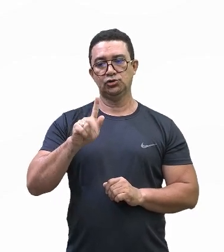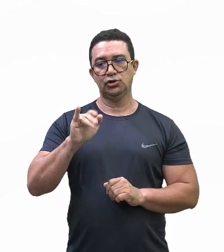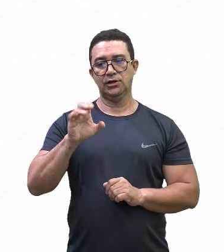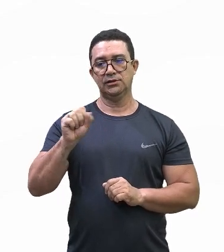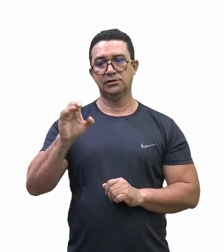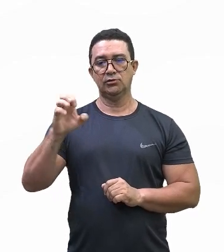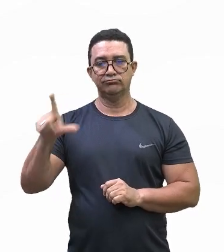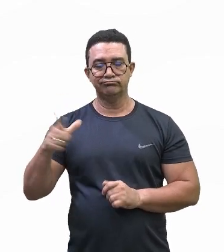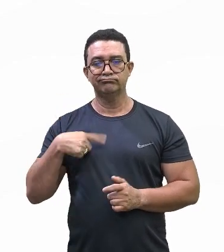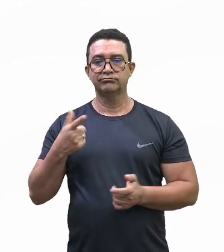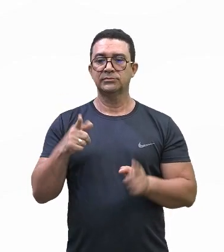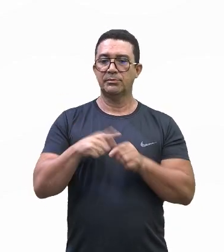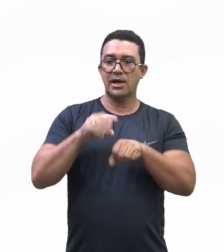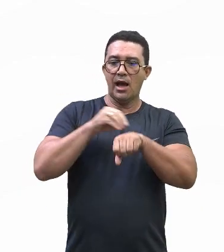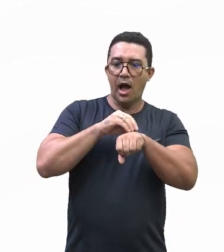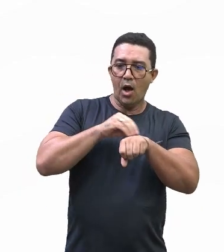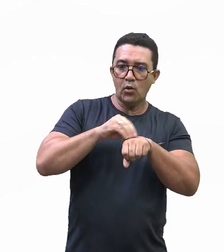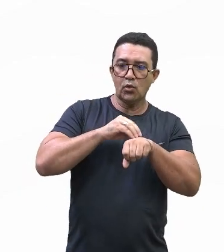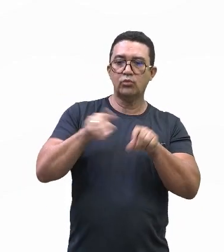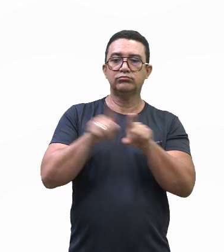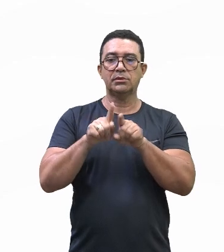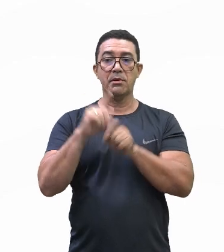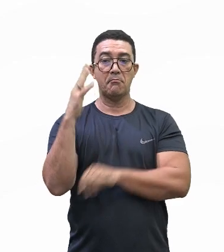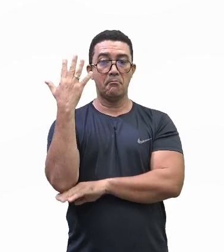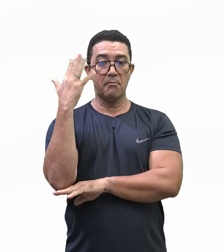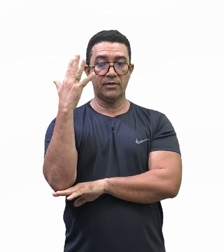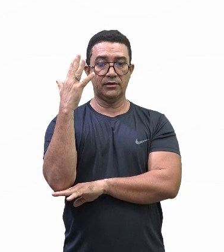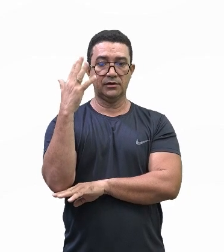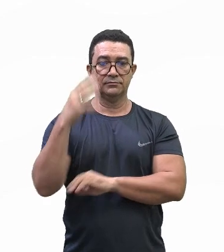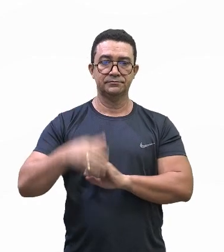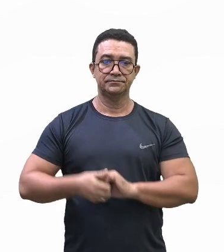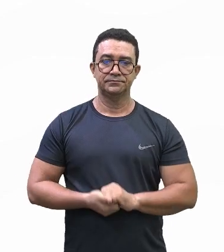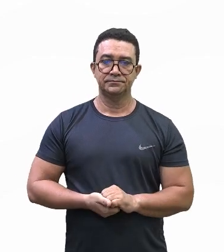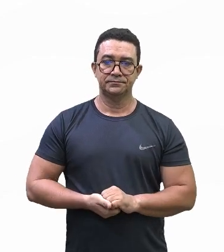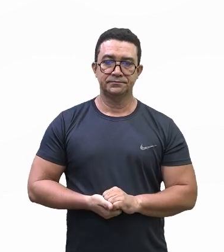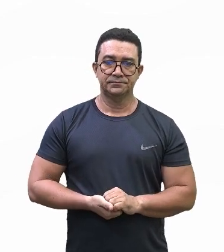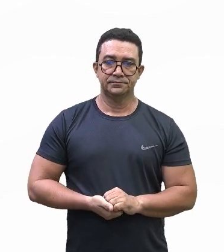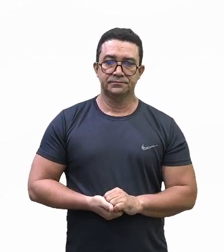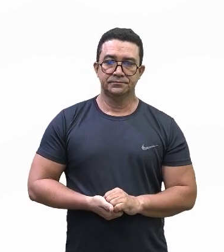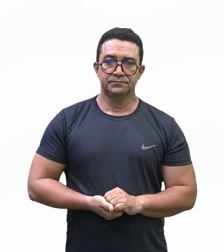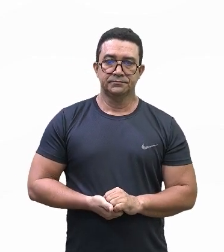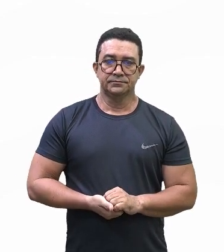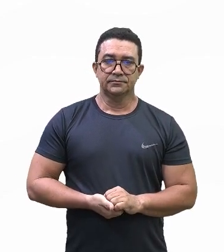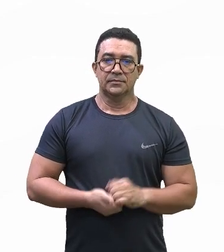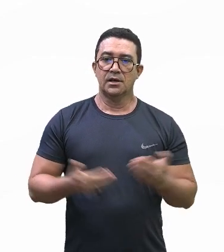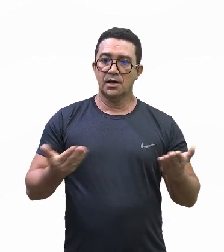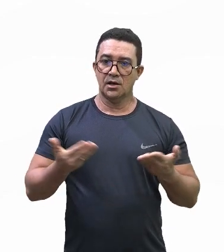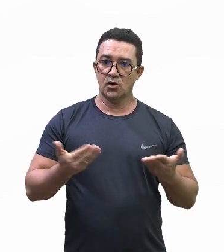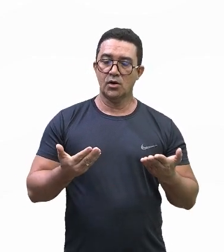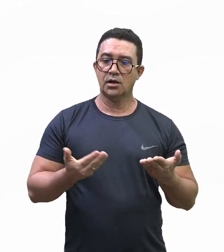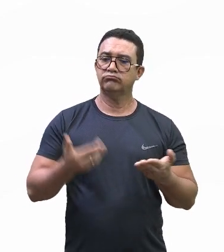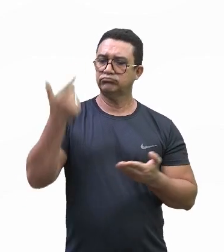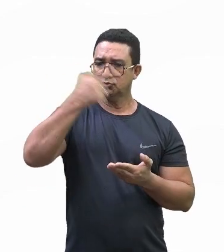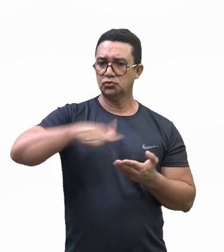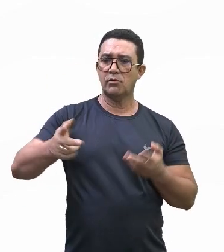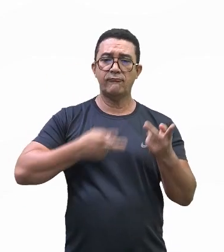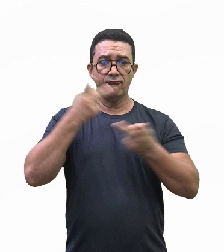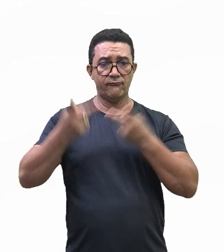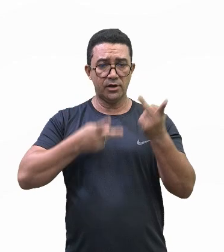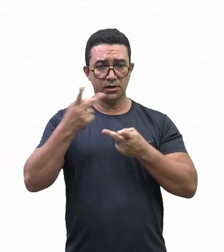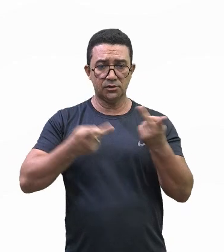etanol e a madeira, tá? Continuando aí a falar da classificação, agora eu vou continuar falando, né,